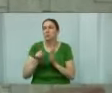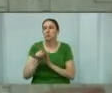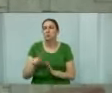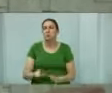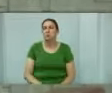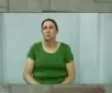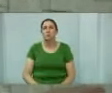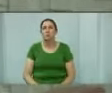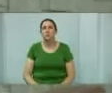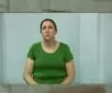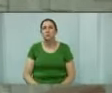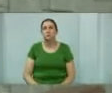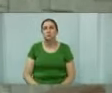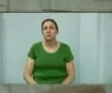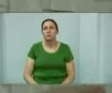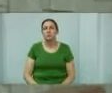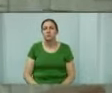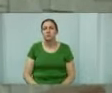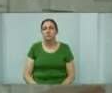plenário da Câmara de Vereadores.